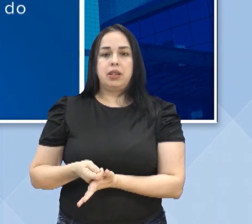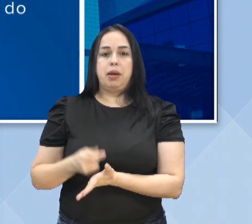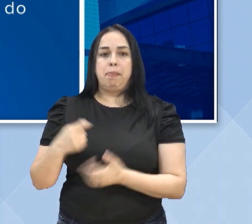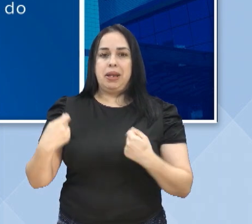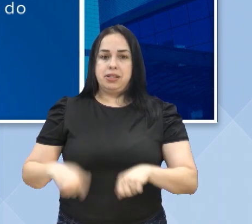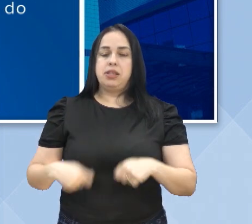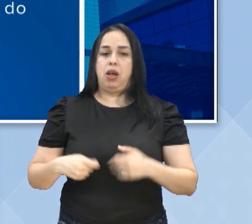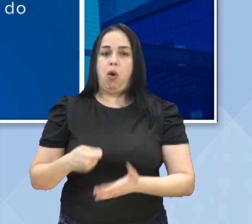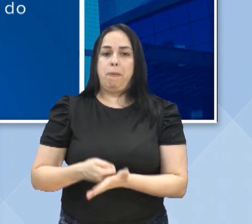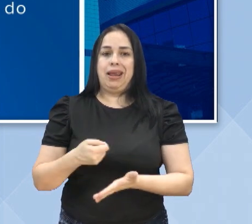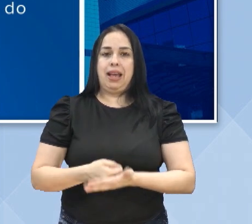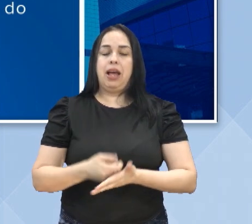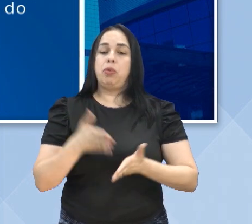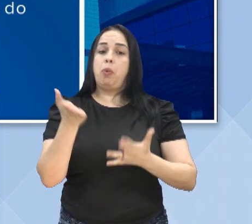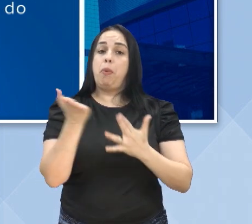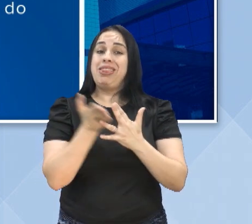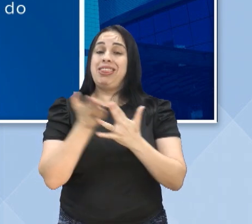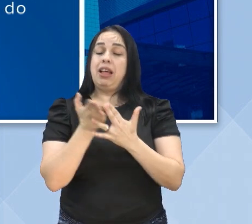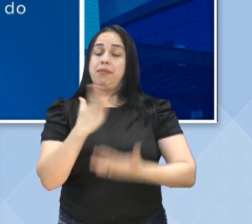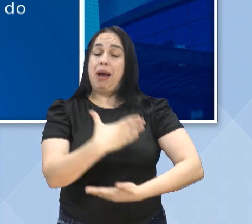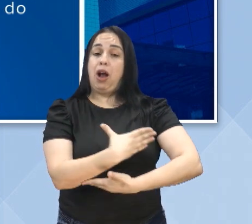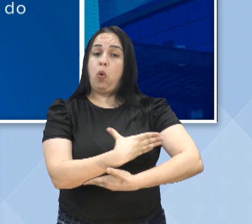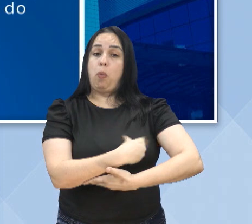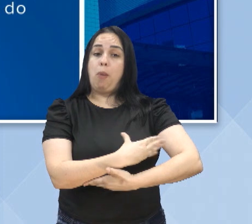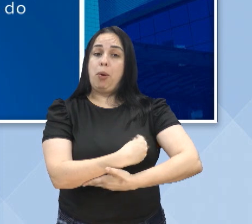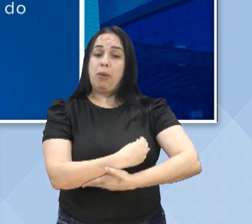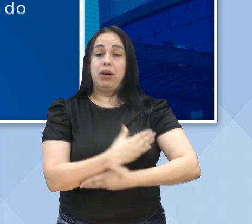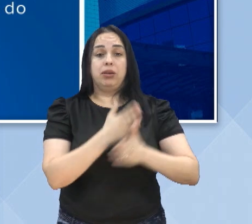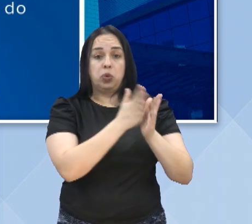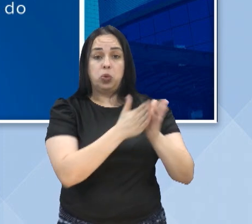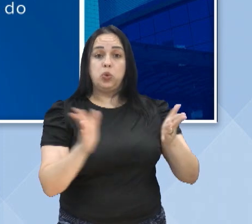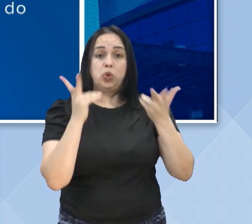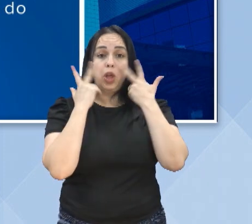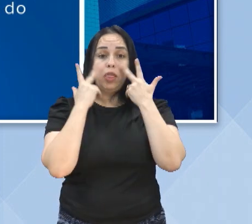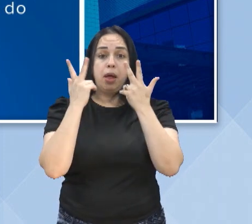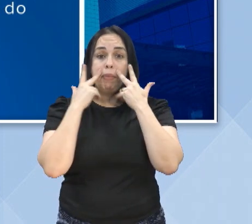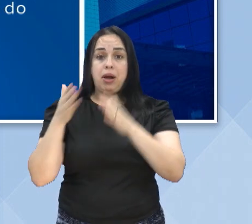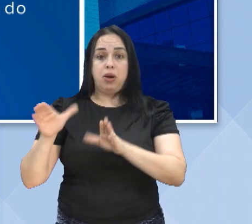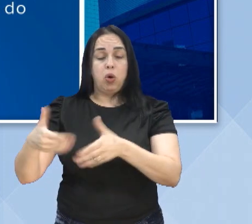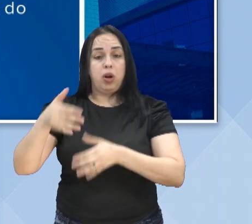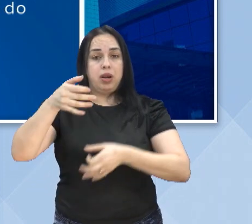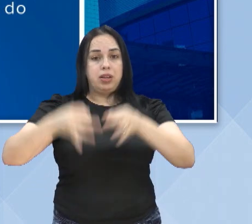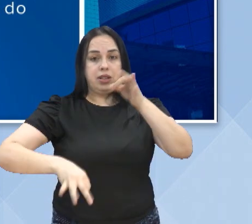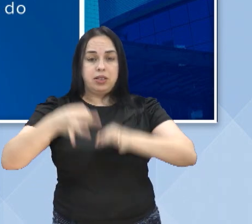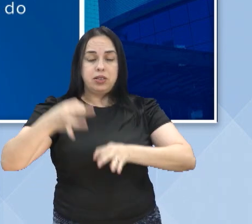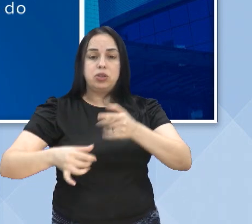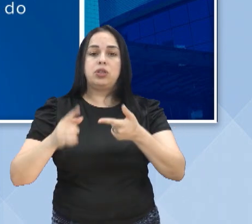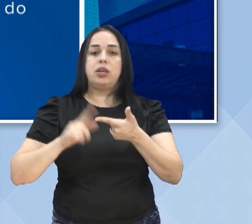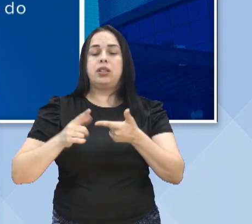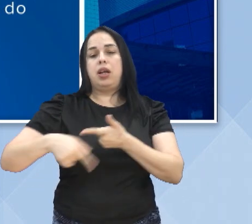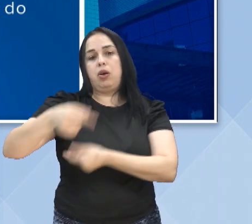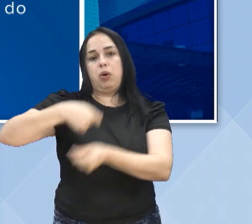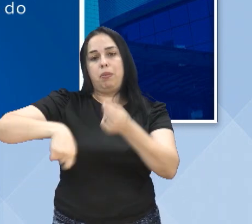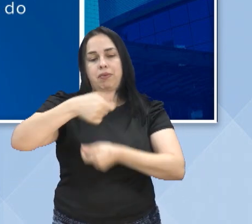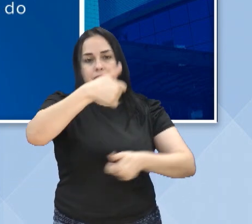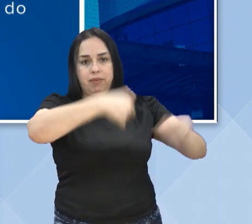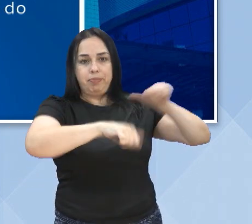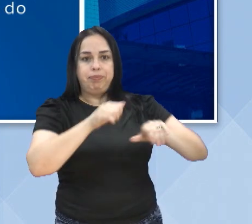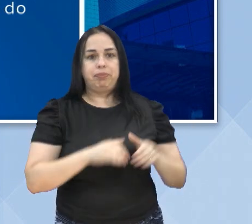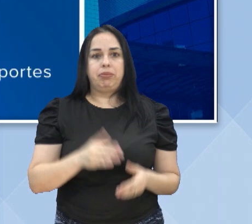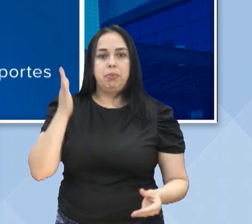amamentação. O rito é ordinário, Comissões de Justiça e Economia. Processo número